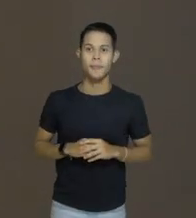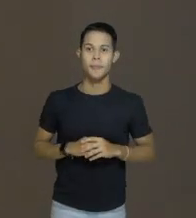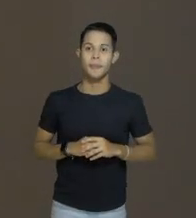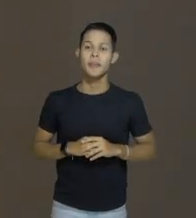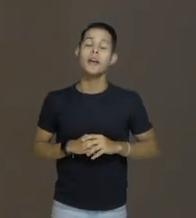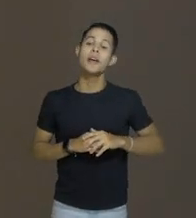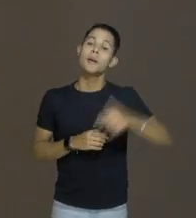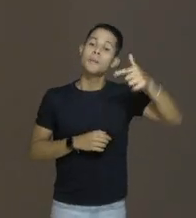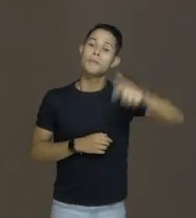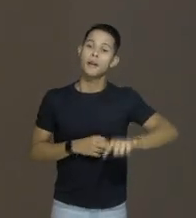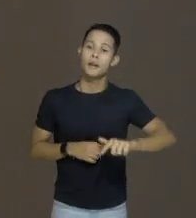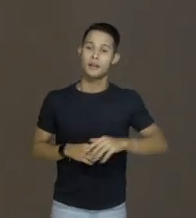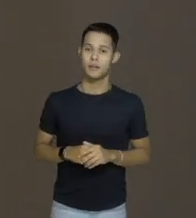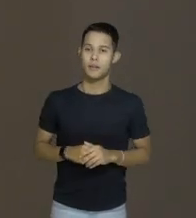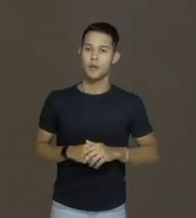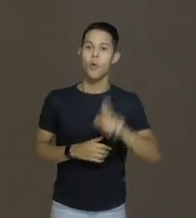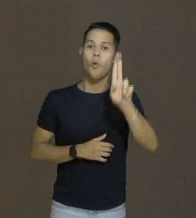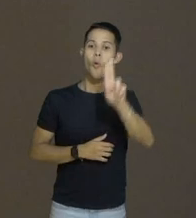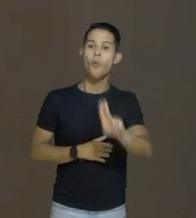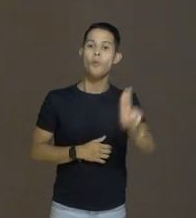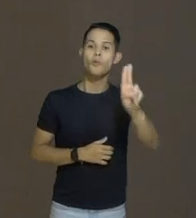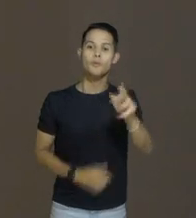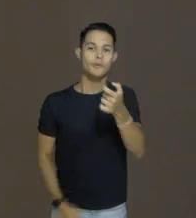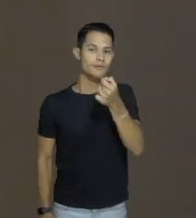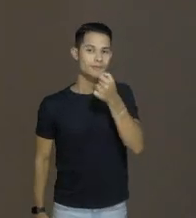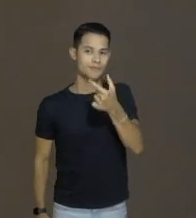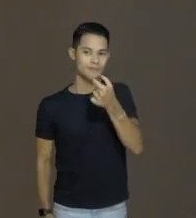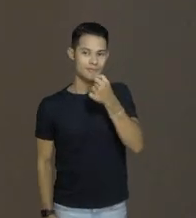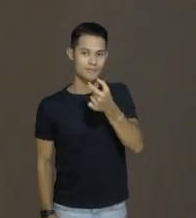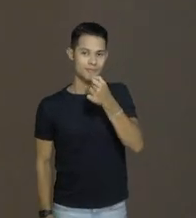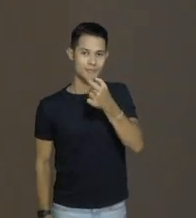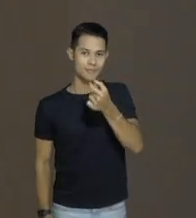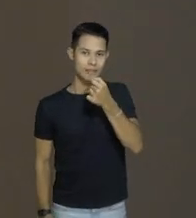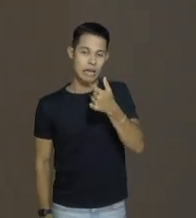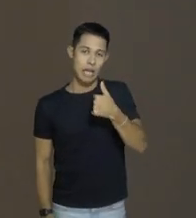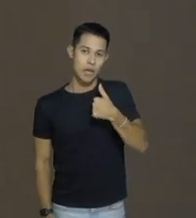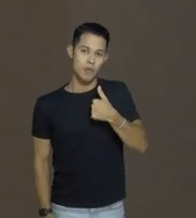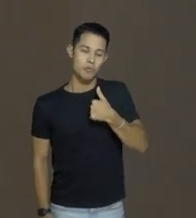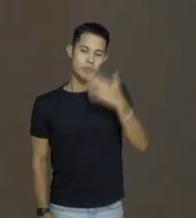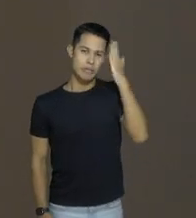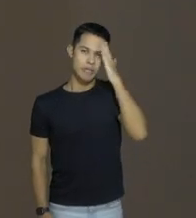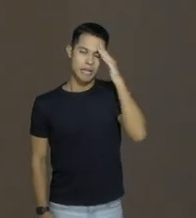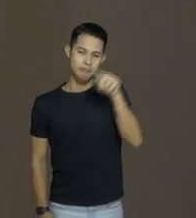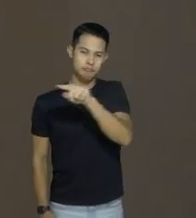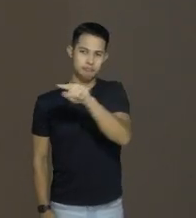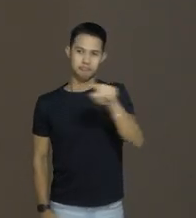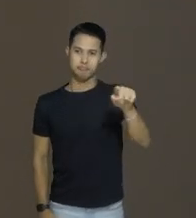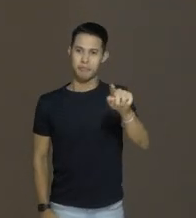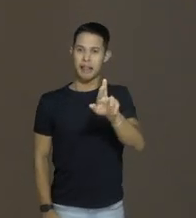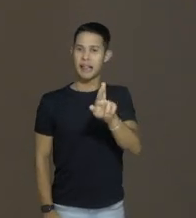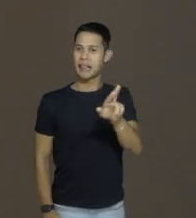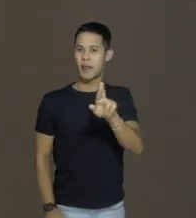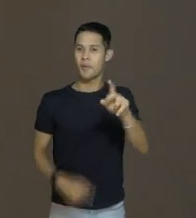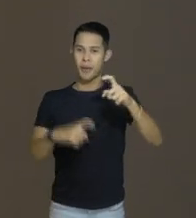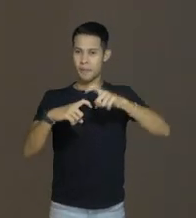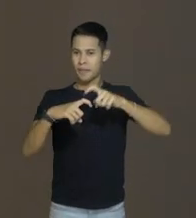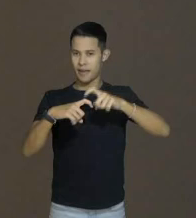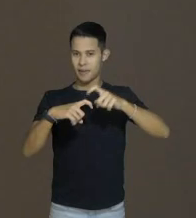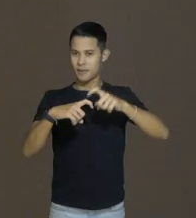Que nós temos, eu não dá nem muito porque vocês não são médicos, tenho que falar muito pouco sobre isso no áudio.